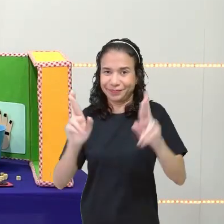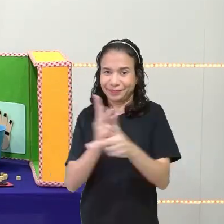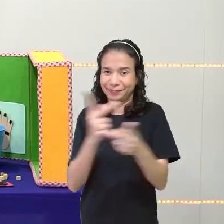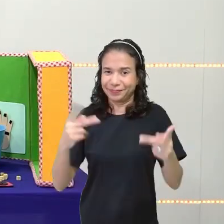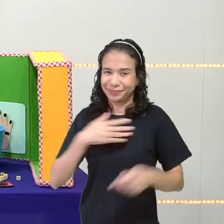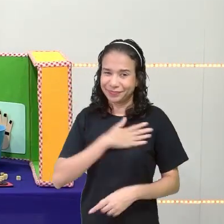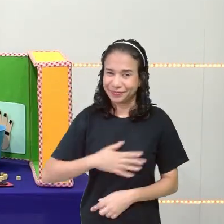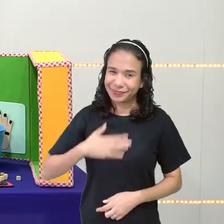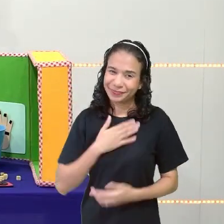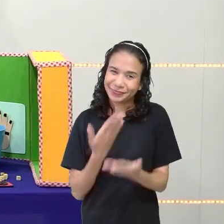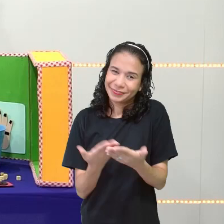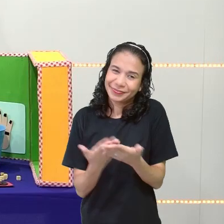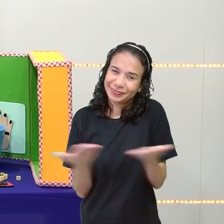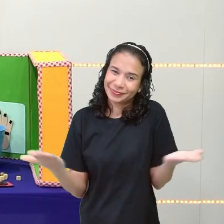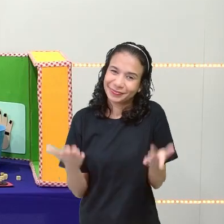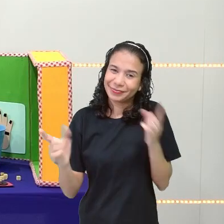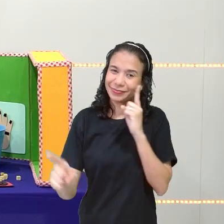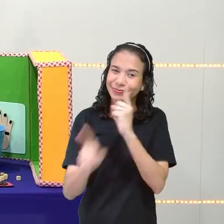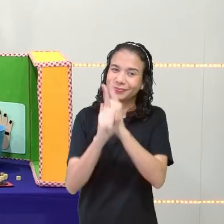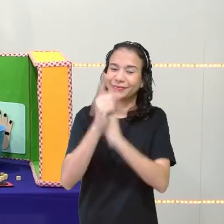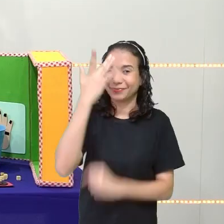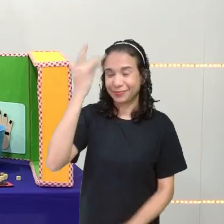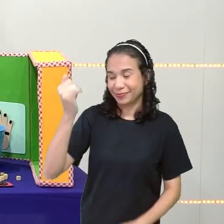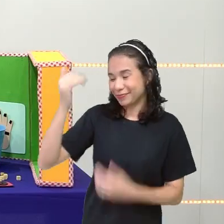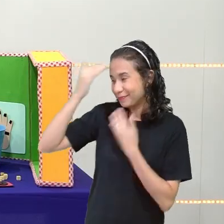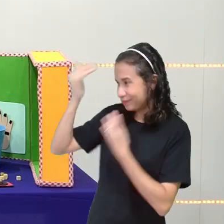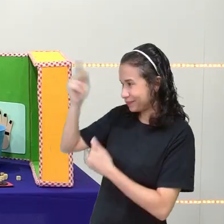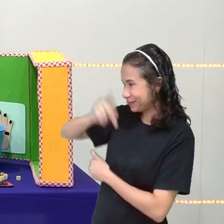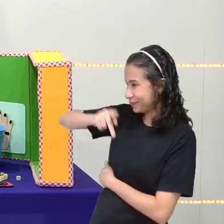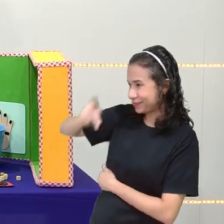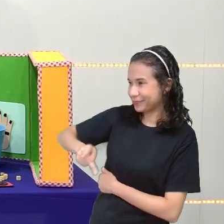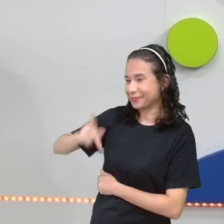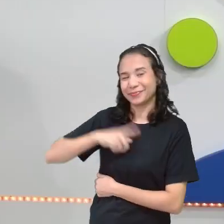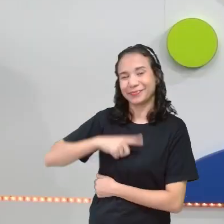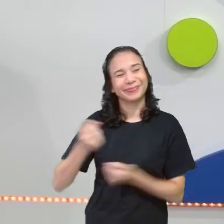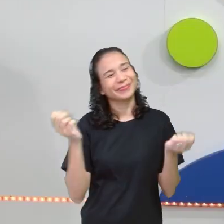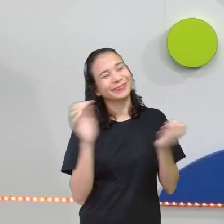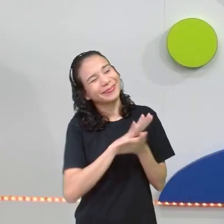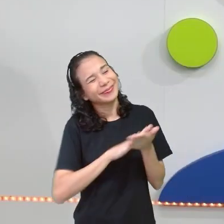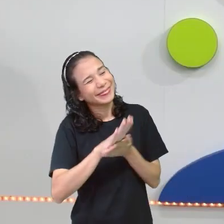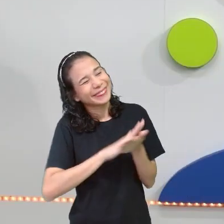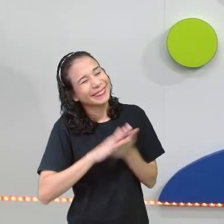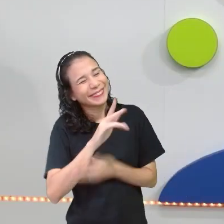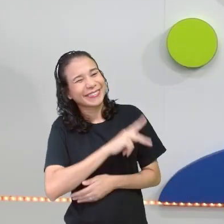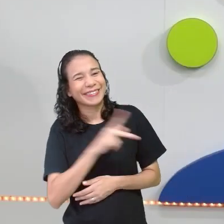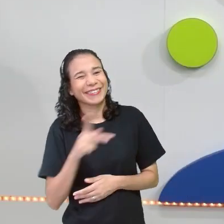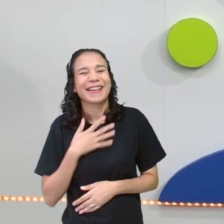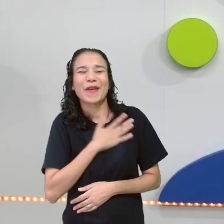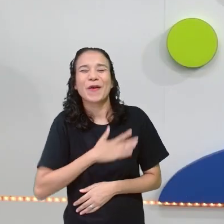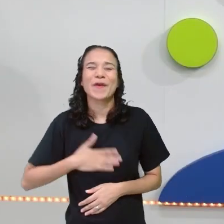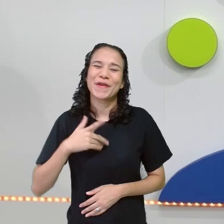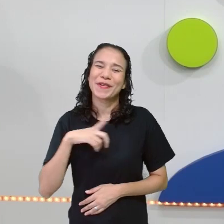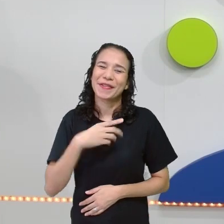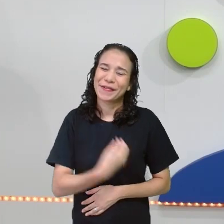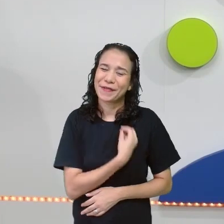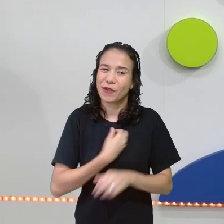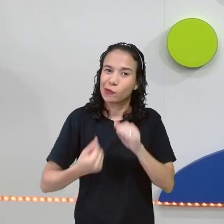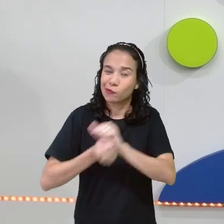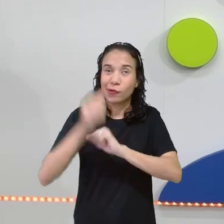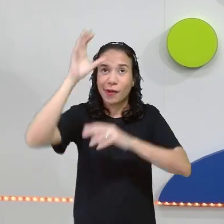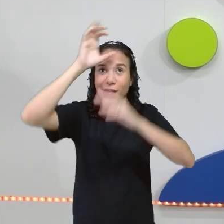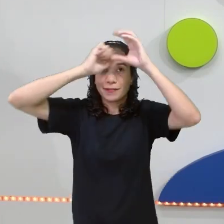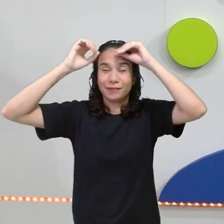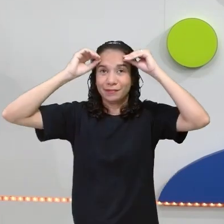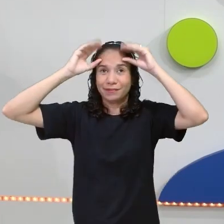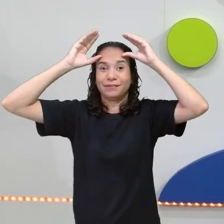vocês tenham gostado da aula de hoje. Aguardo vocês aqui amanhã. Obrigada, professora Iris. Por nada, professora Josi. É sempre um prazer estar aqui aprendendo um pouquinho de